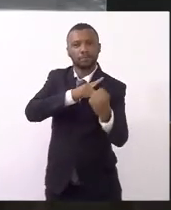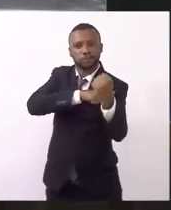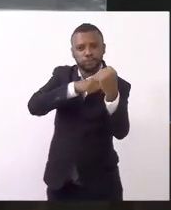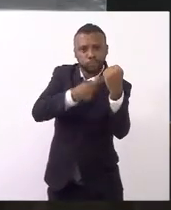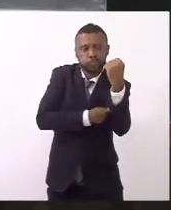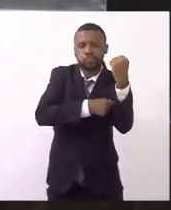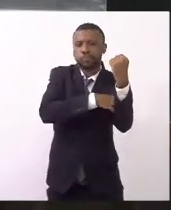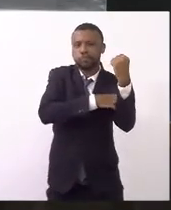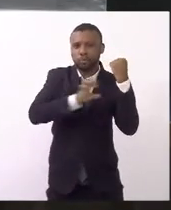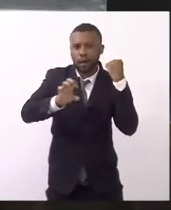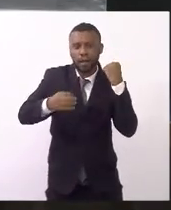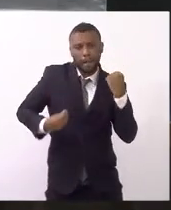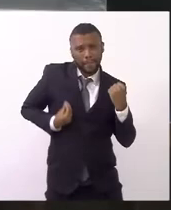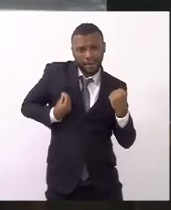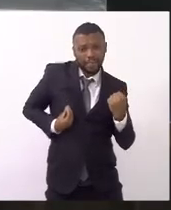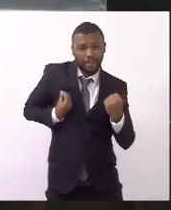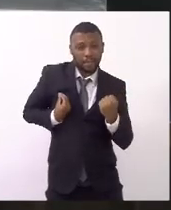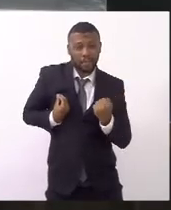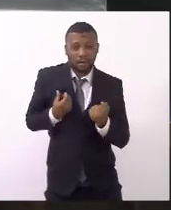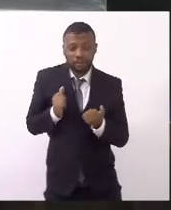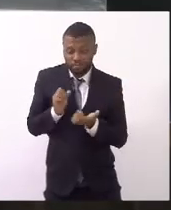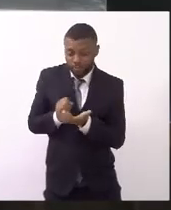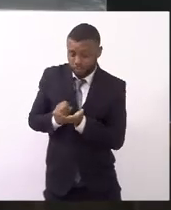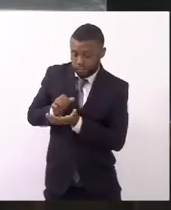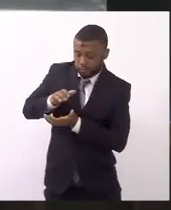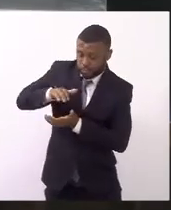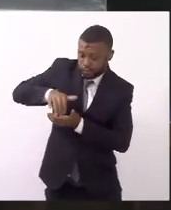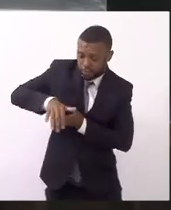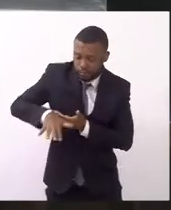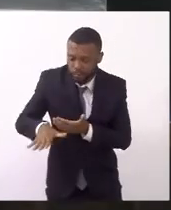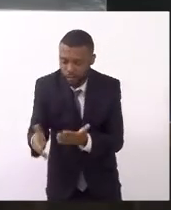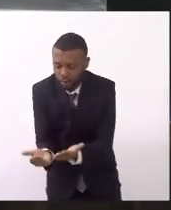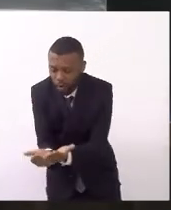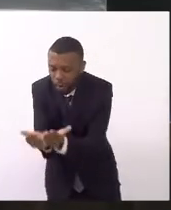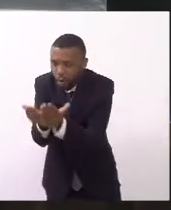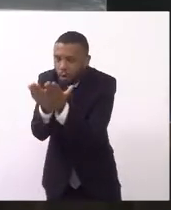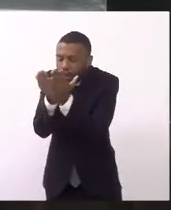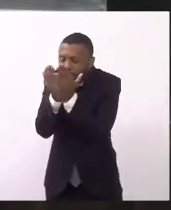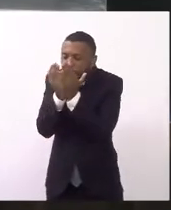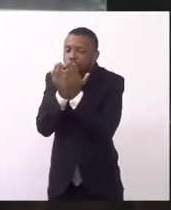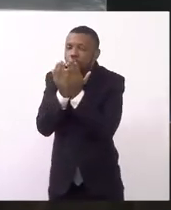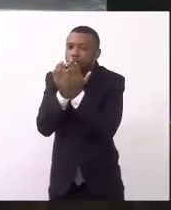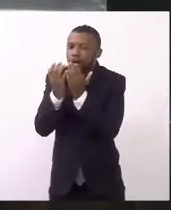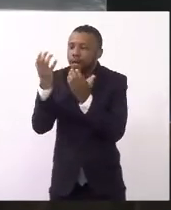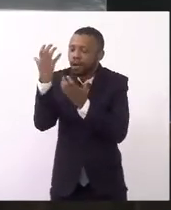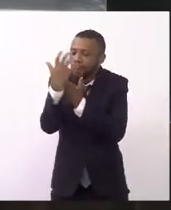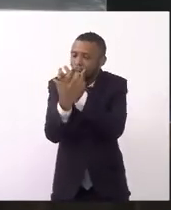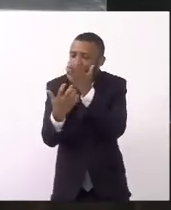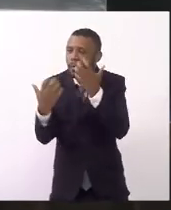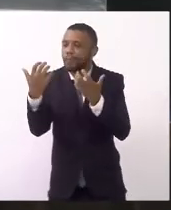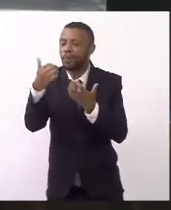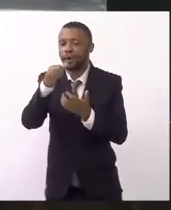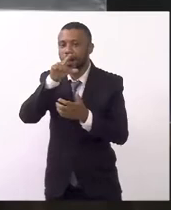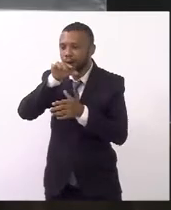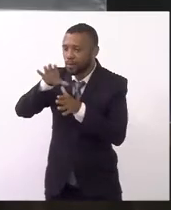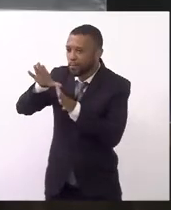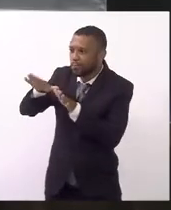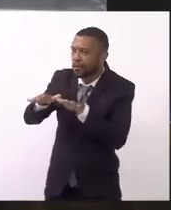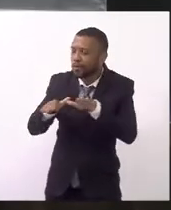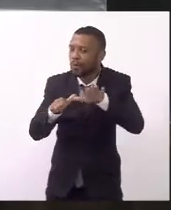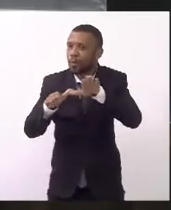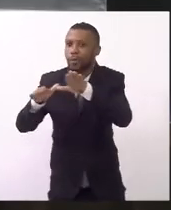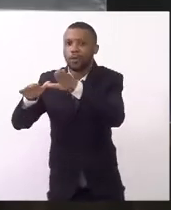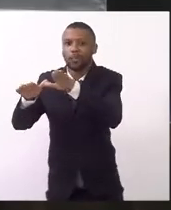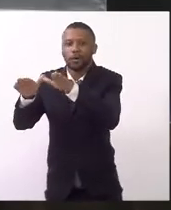vida a fonte em que bebo muita água o som que eu ouço o canto dos pássaros também o lamento das